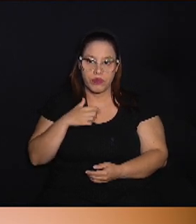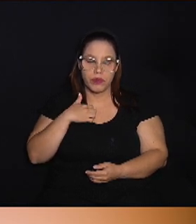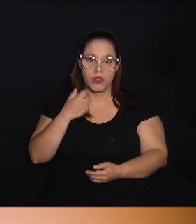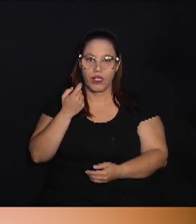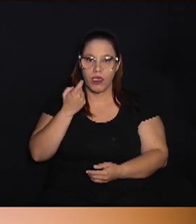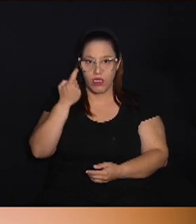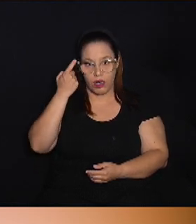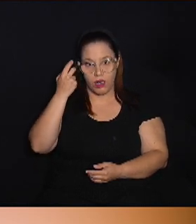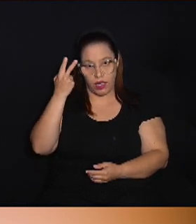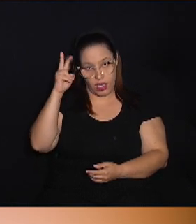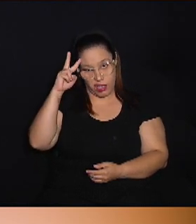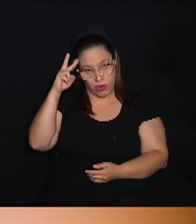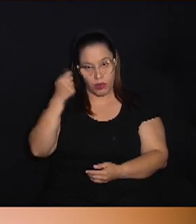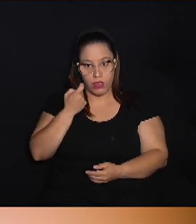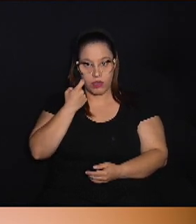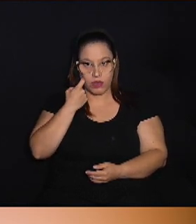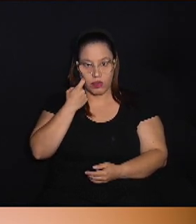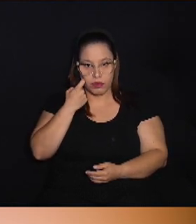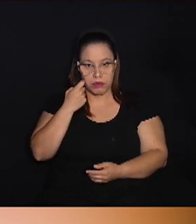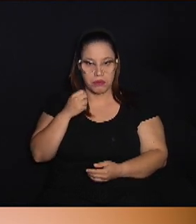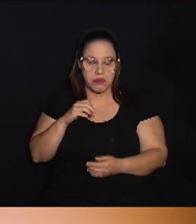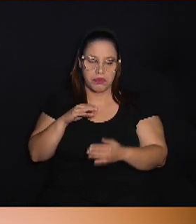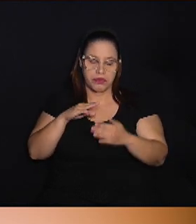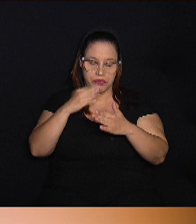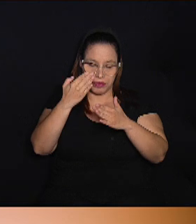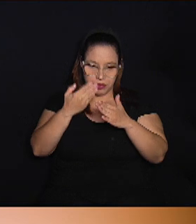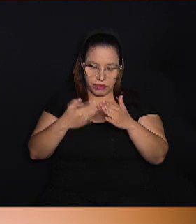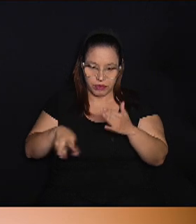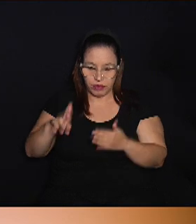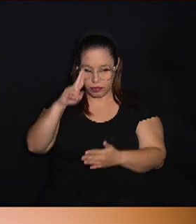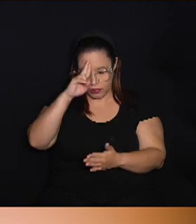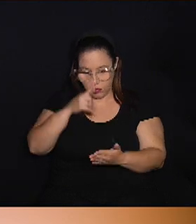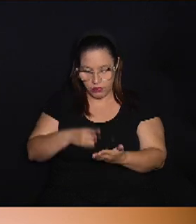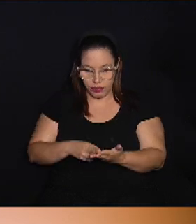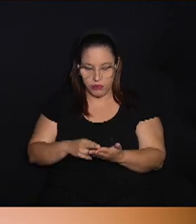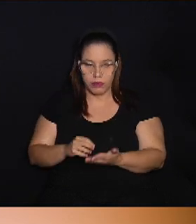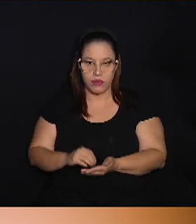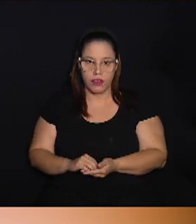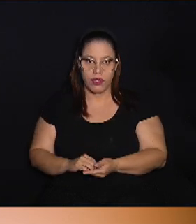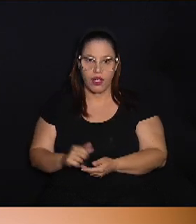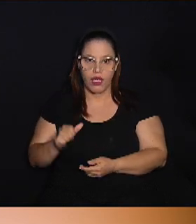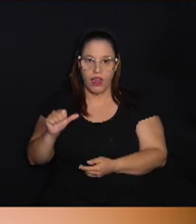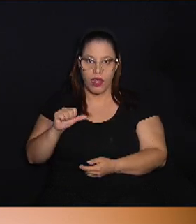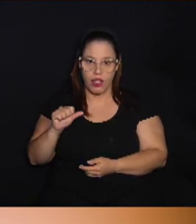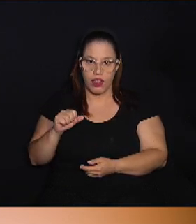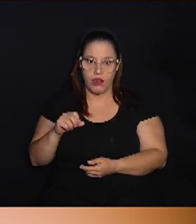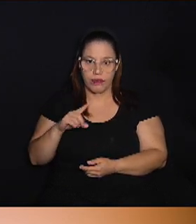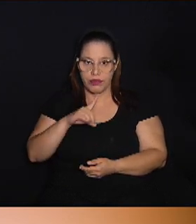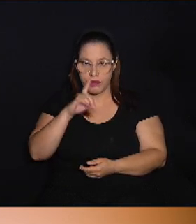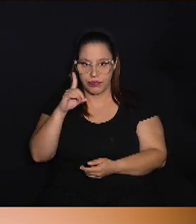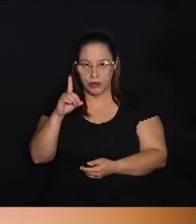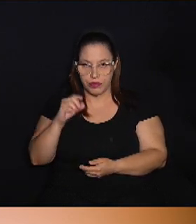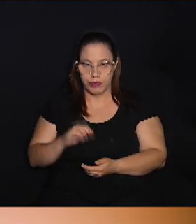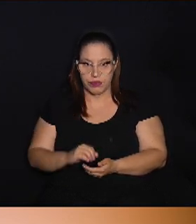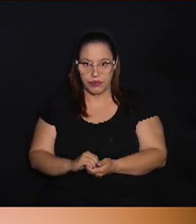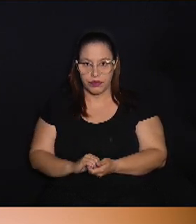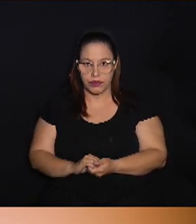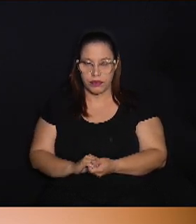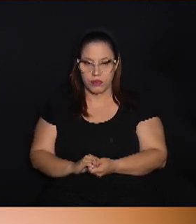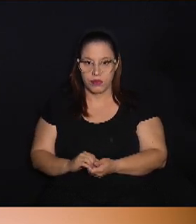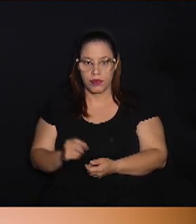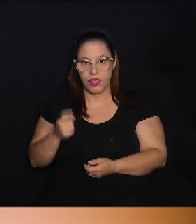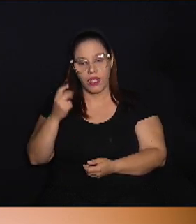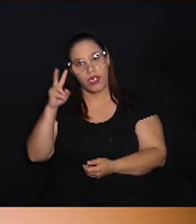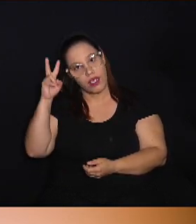a sexta, e o período integral, 12h48 até as 9h da noite, de segunda a sexta-feira.